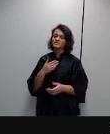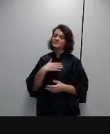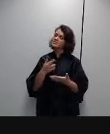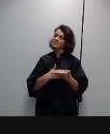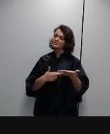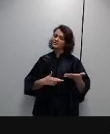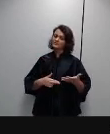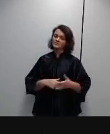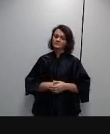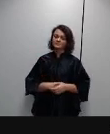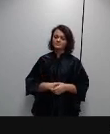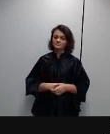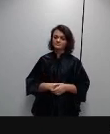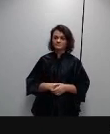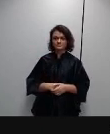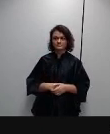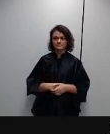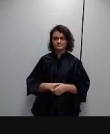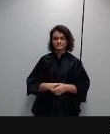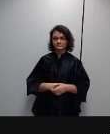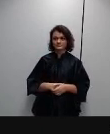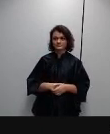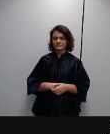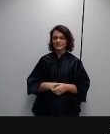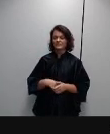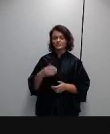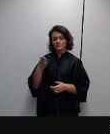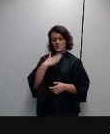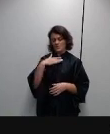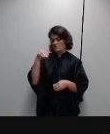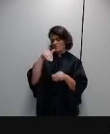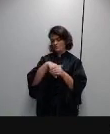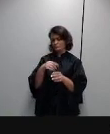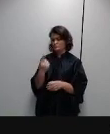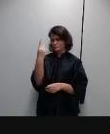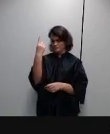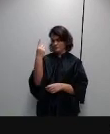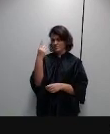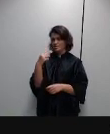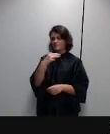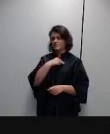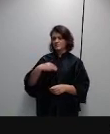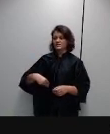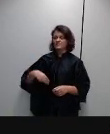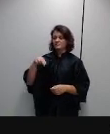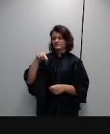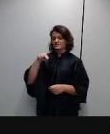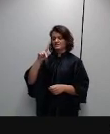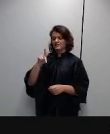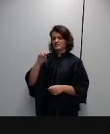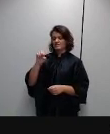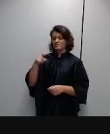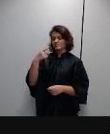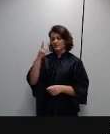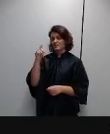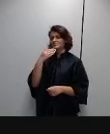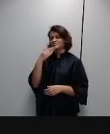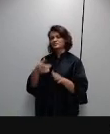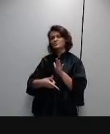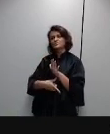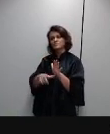houve no caso apenas o meu voto Ministro Napoleão pediu Vista antecipada